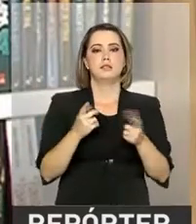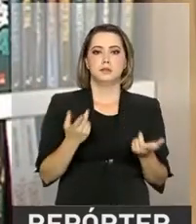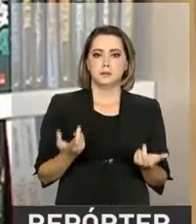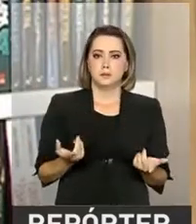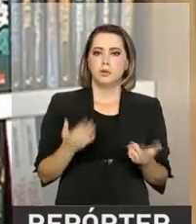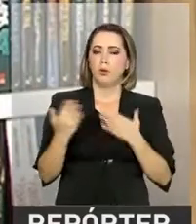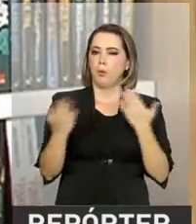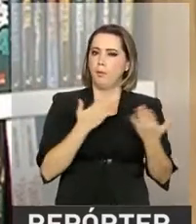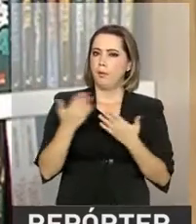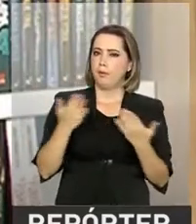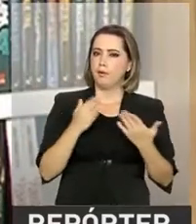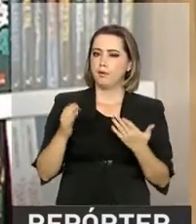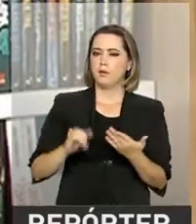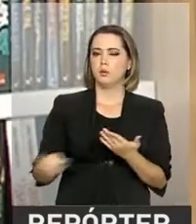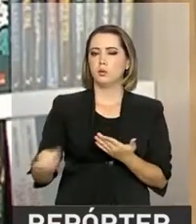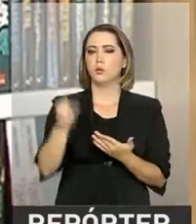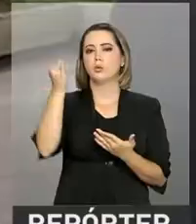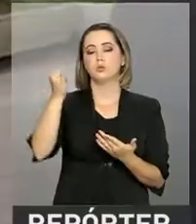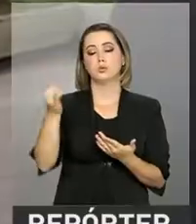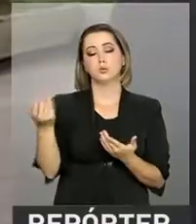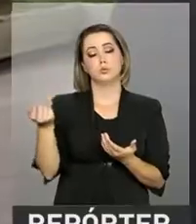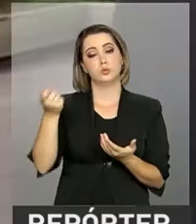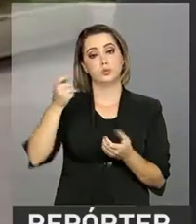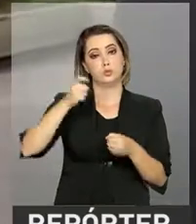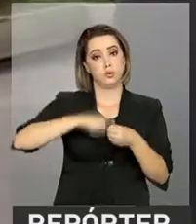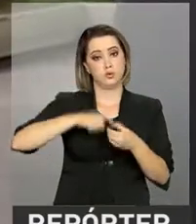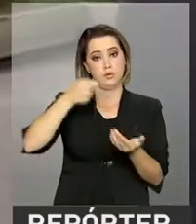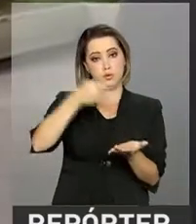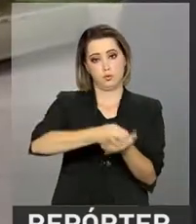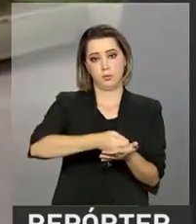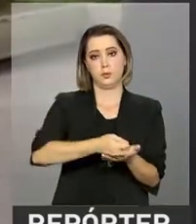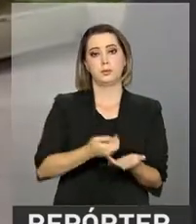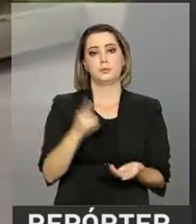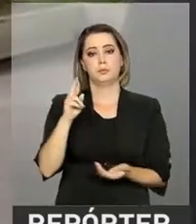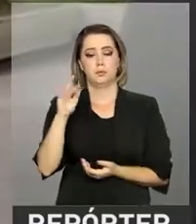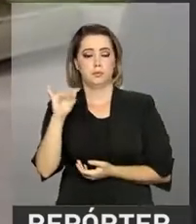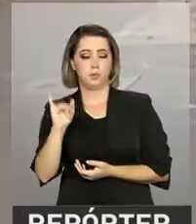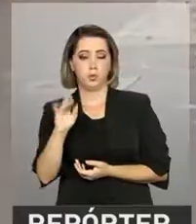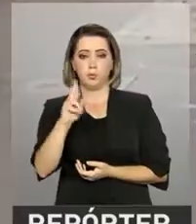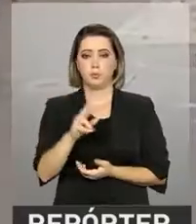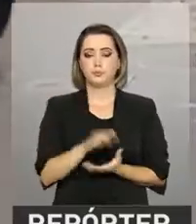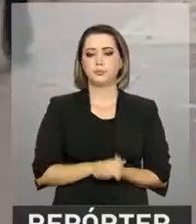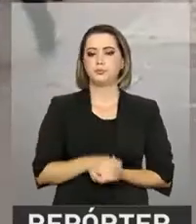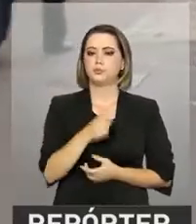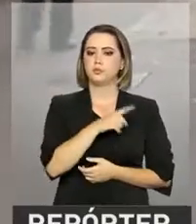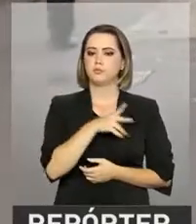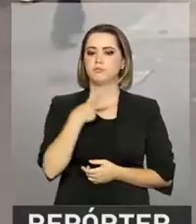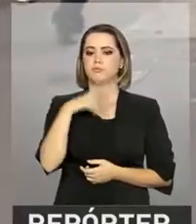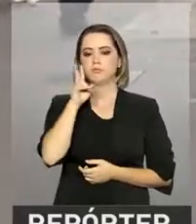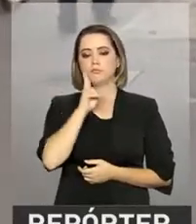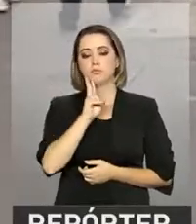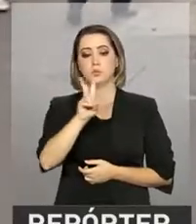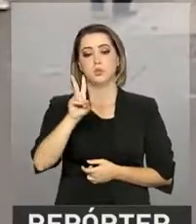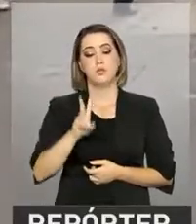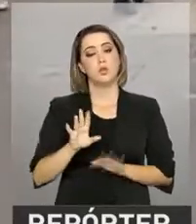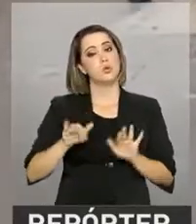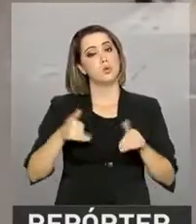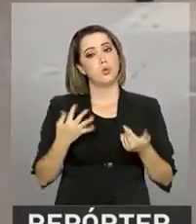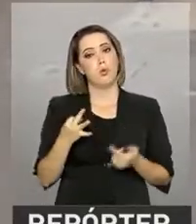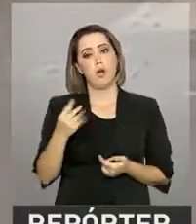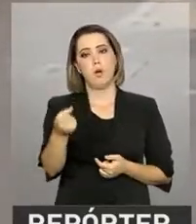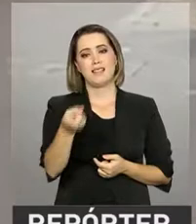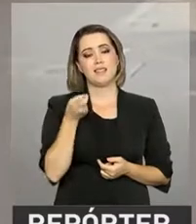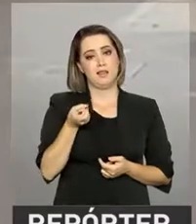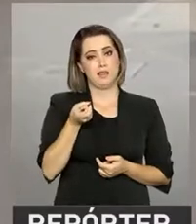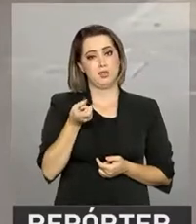muito superiores aos juros que são recebidos. É o que Maria Rúbia faz há 3 anos. Eu verifico a taxa, né? O que